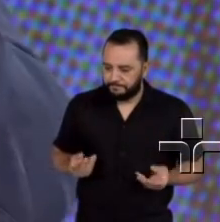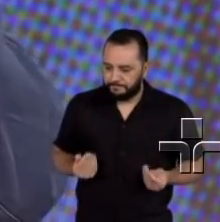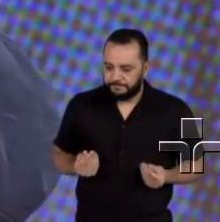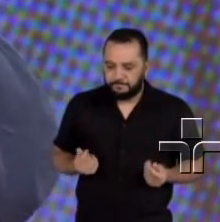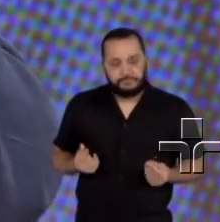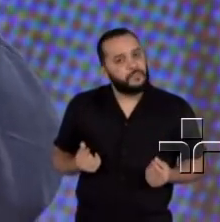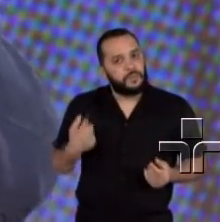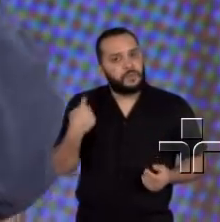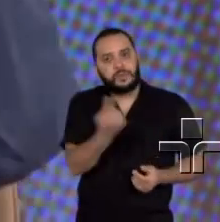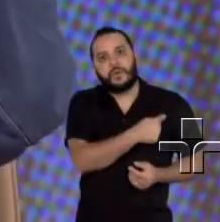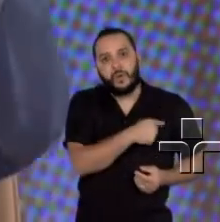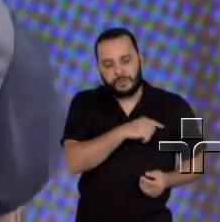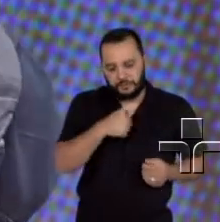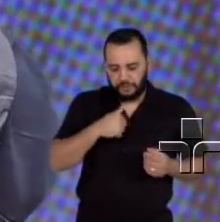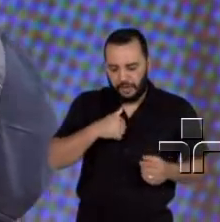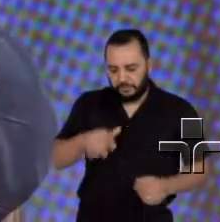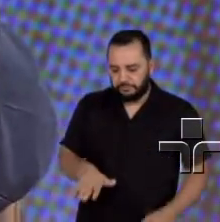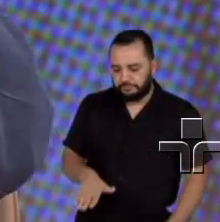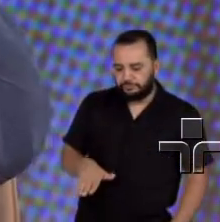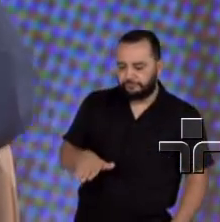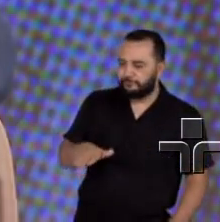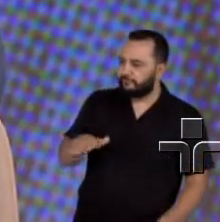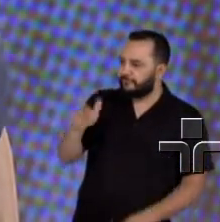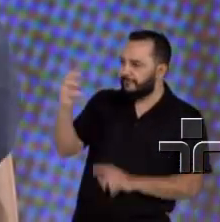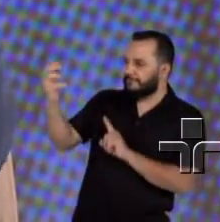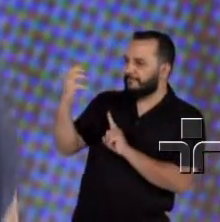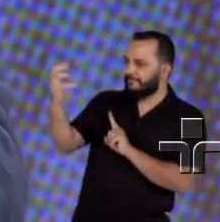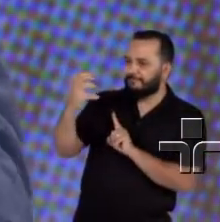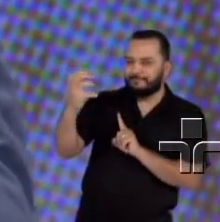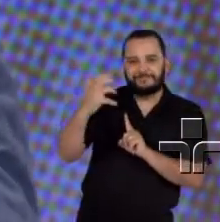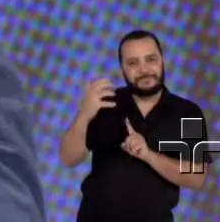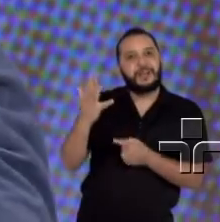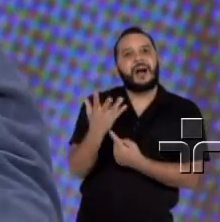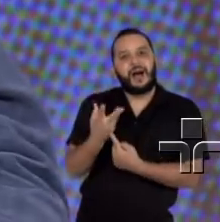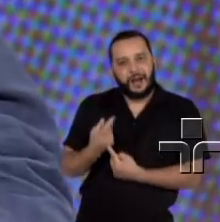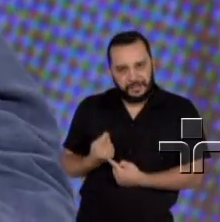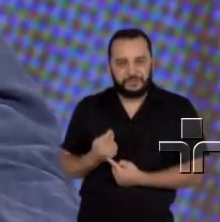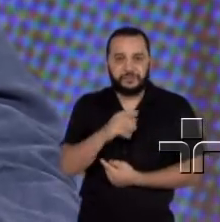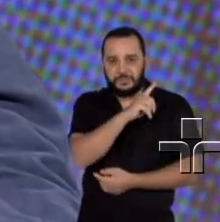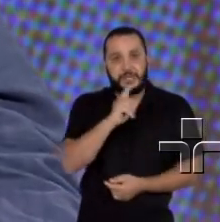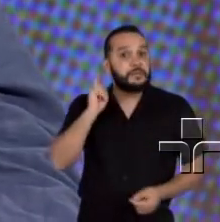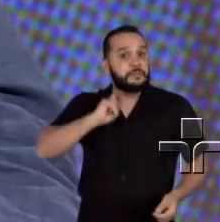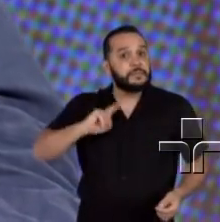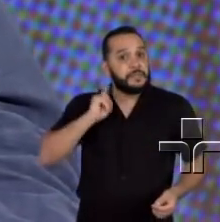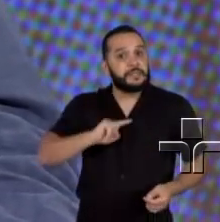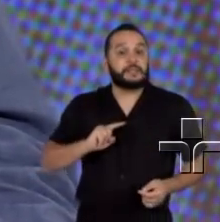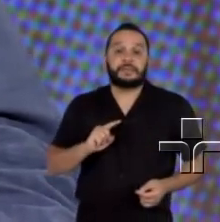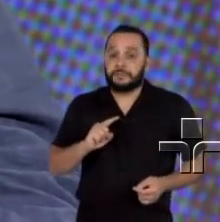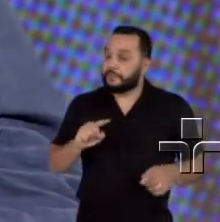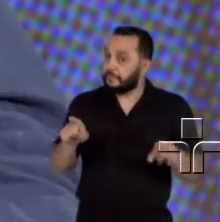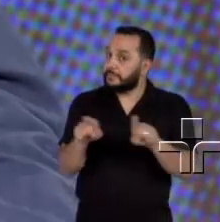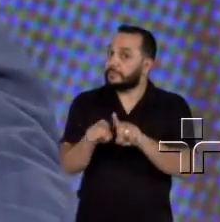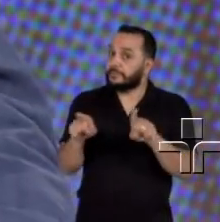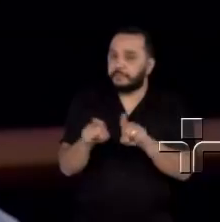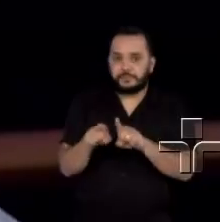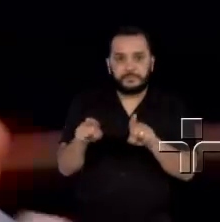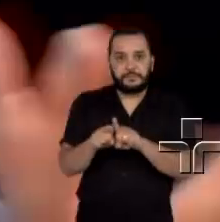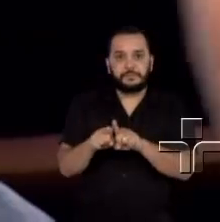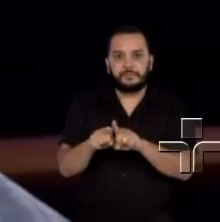a gente cresce sob a influência desta arte em Minas Gerais e com uma